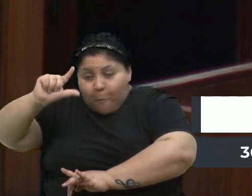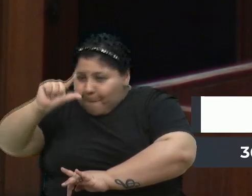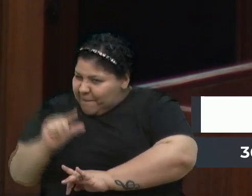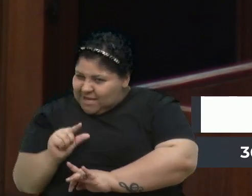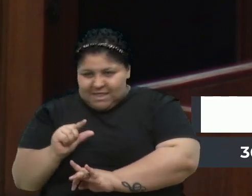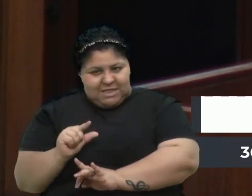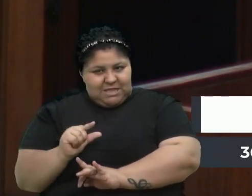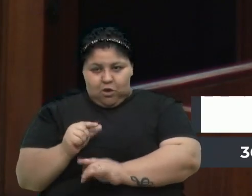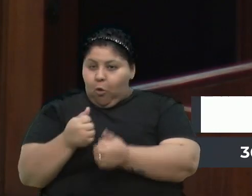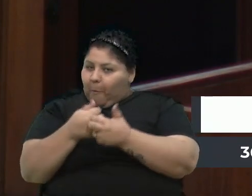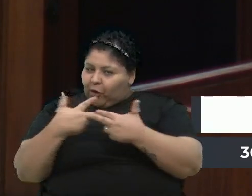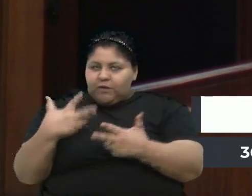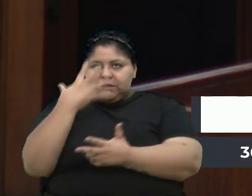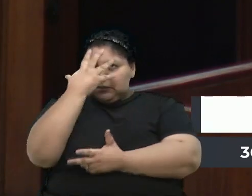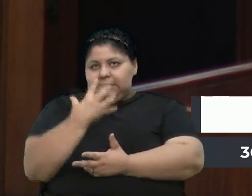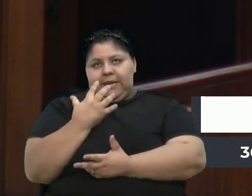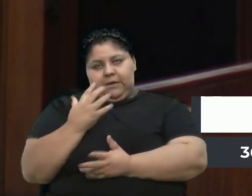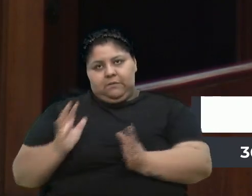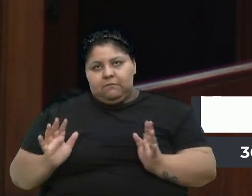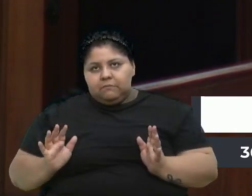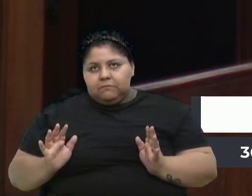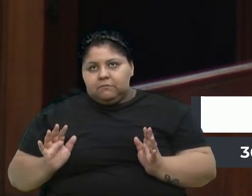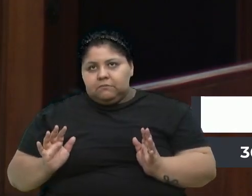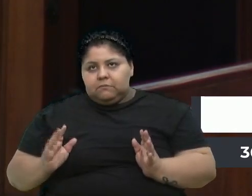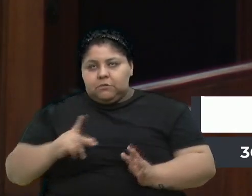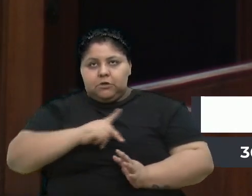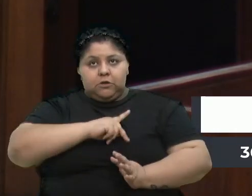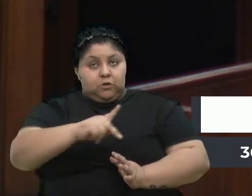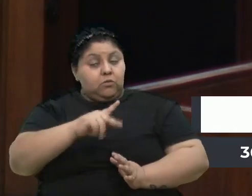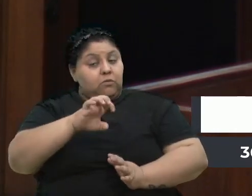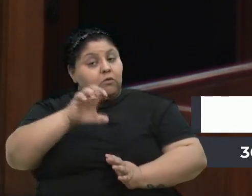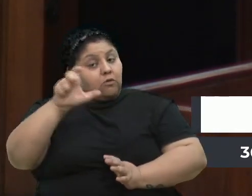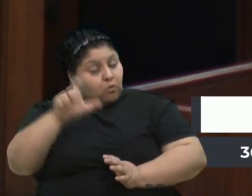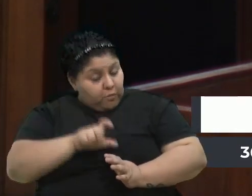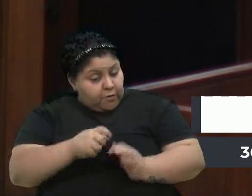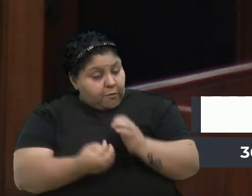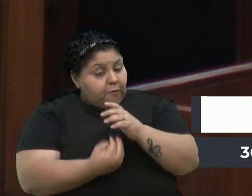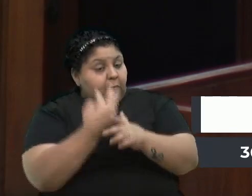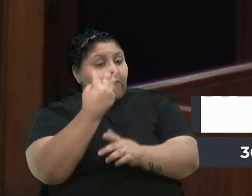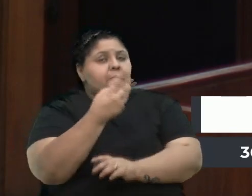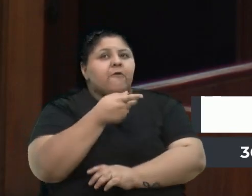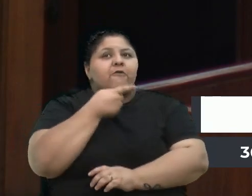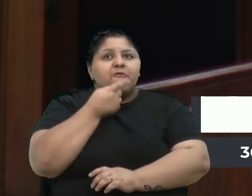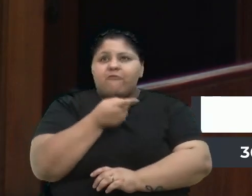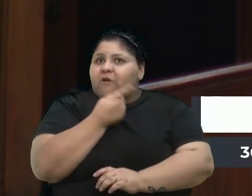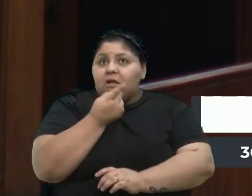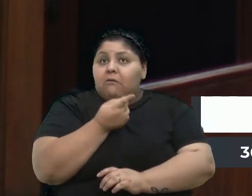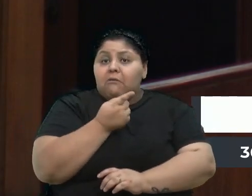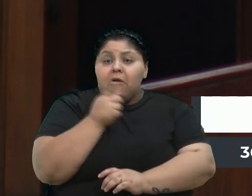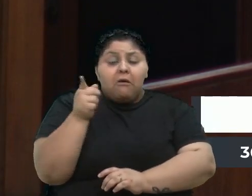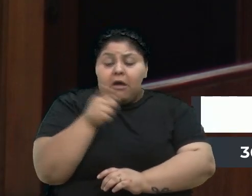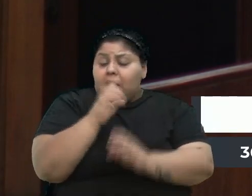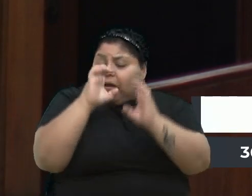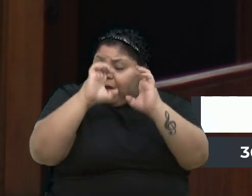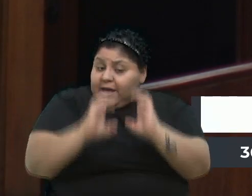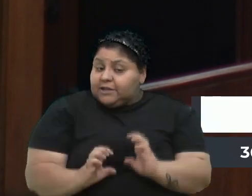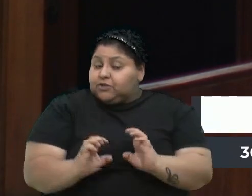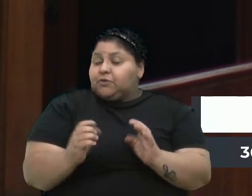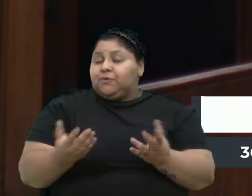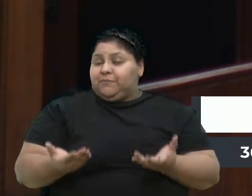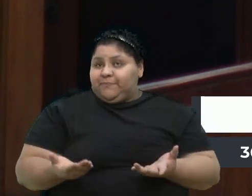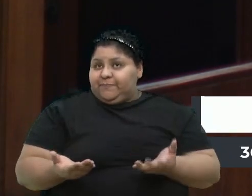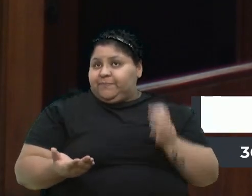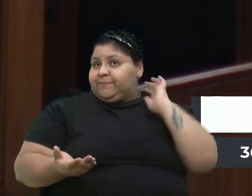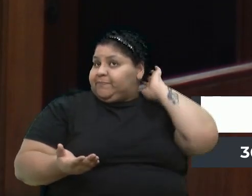uma coisa muito séria. E o presidente, o ex-presidente da FUX, disse que isso é ético. É